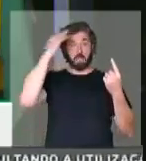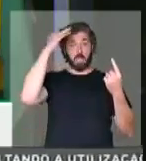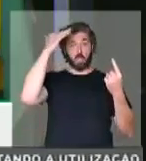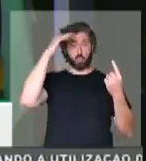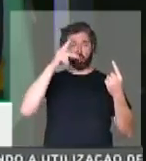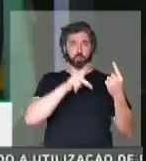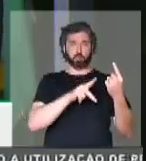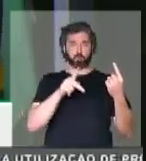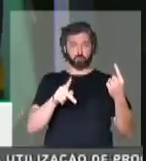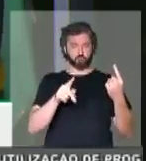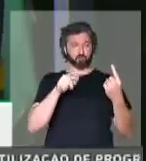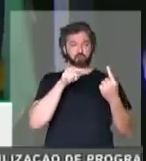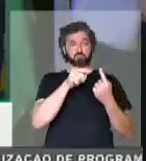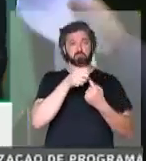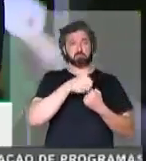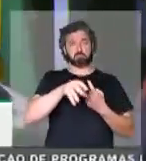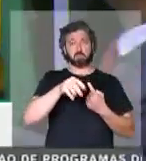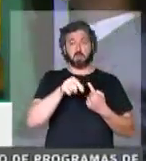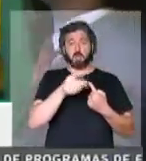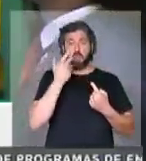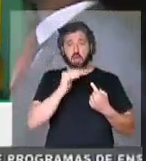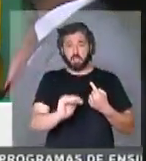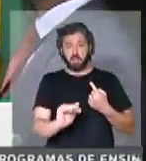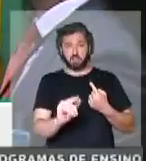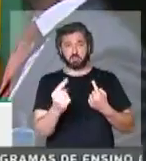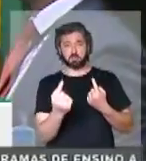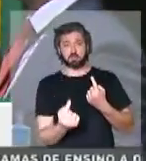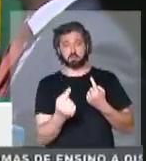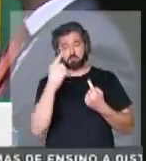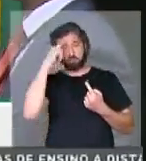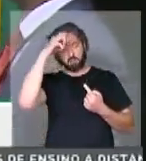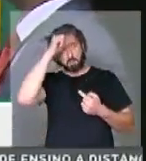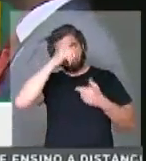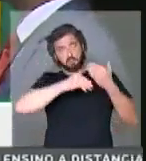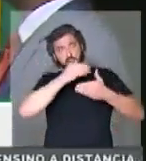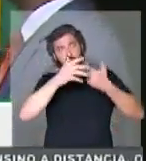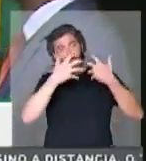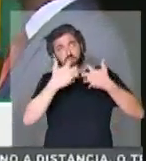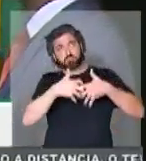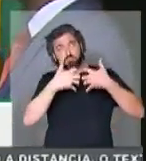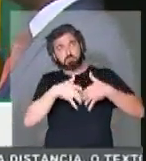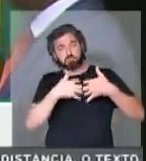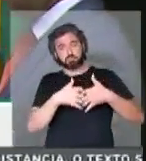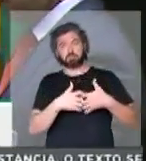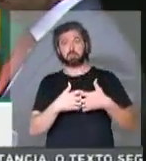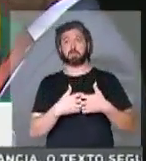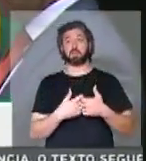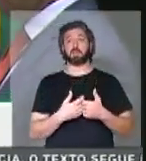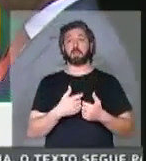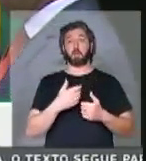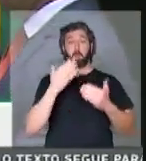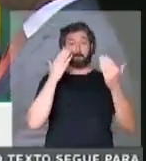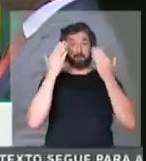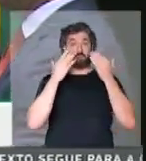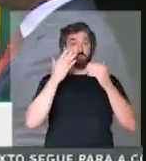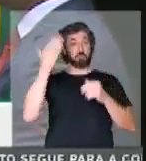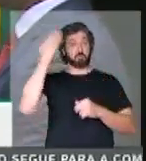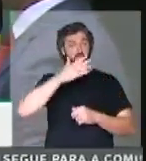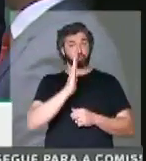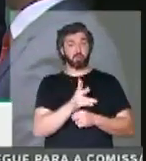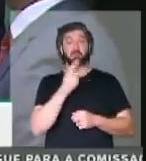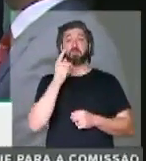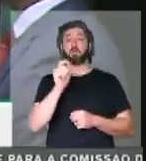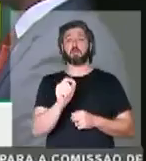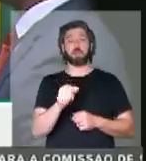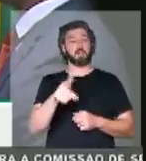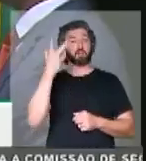que é o professor e ele é apenas uma criança na fase cognitiva. E a criança, como dizem os psicólogos, elas